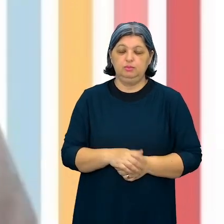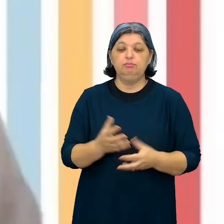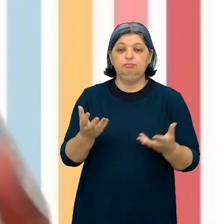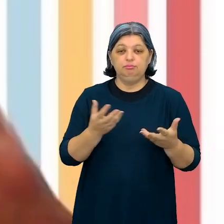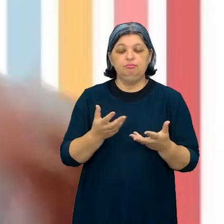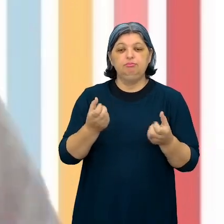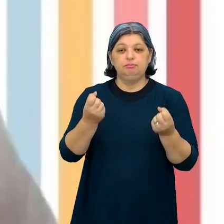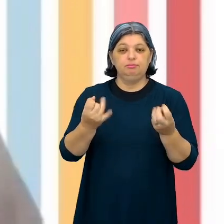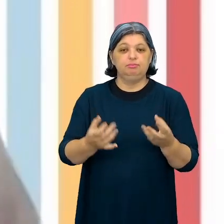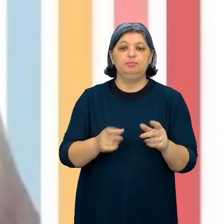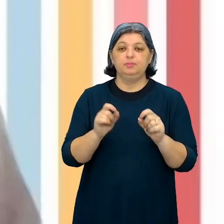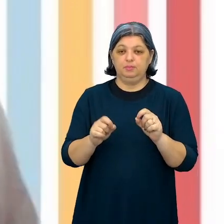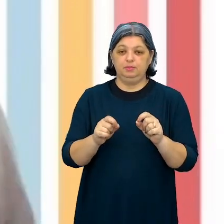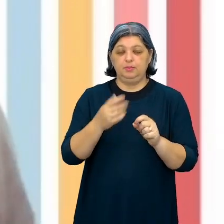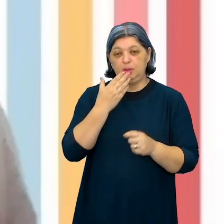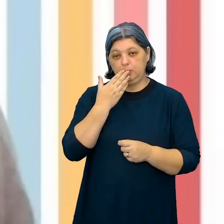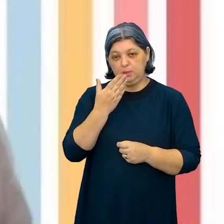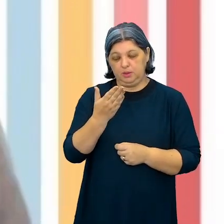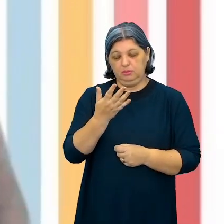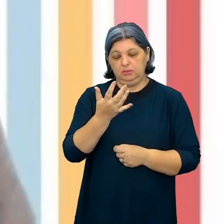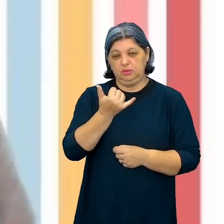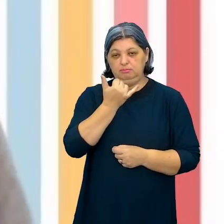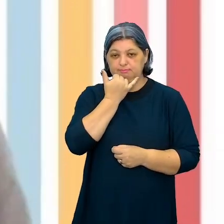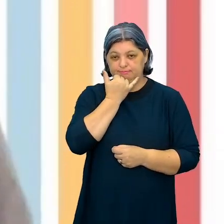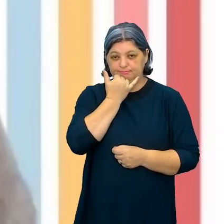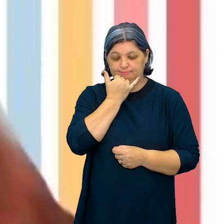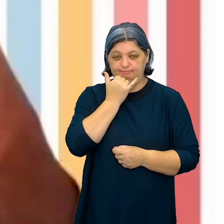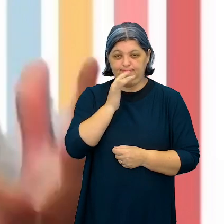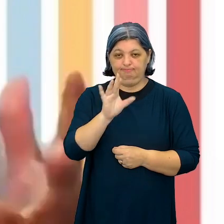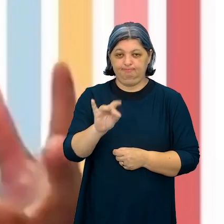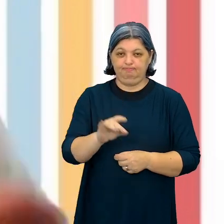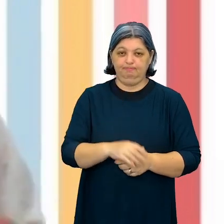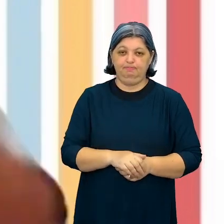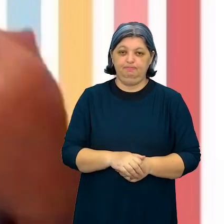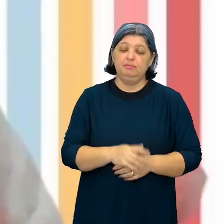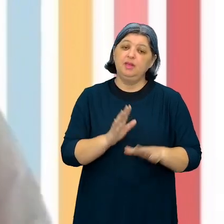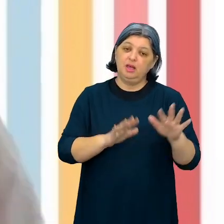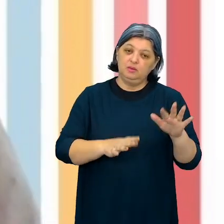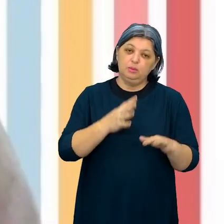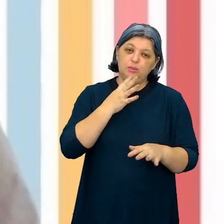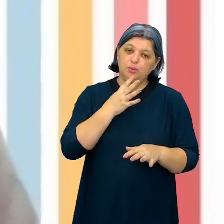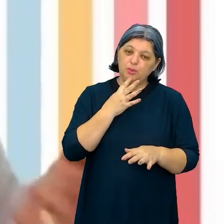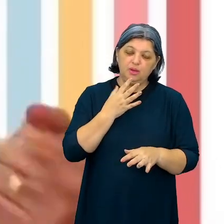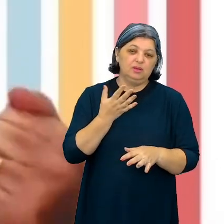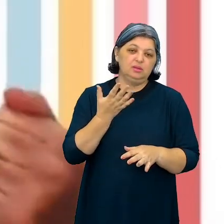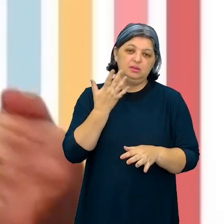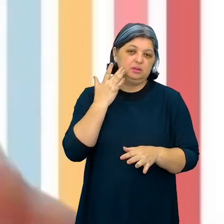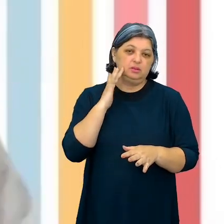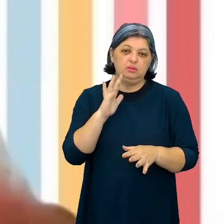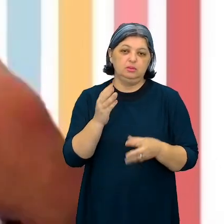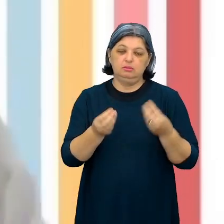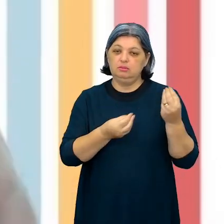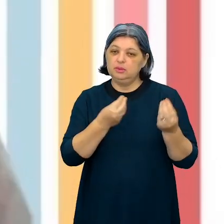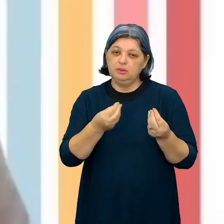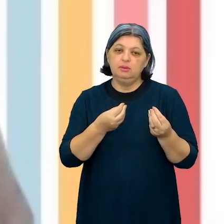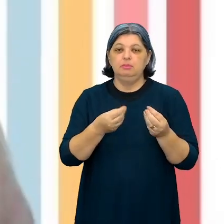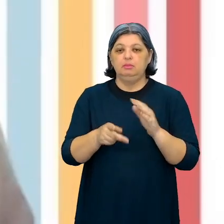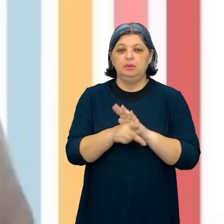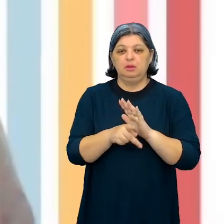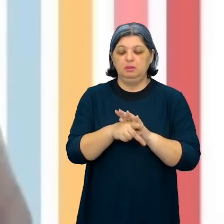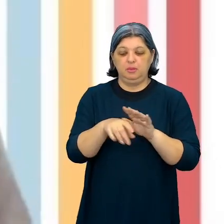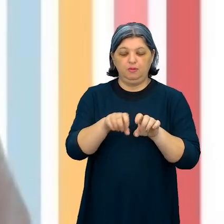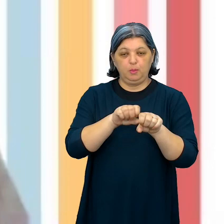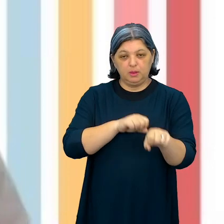quero antecipadamente pedir desculpas a vocês é talvez quem me conhece quem acompanha os nossos transmissões as